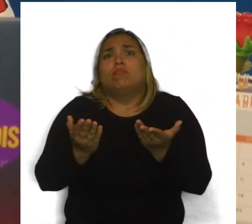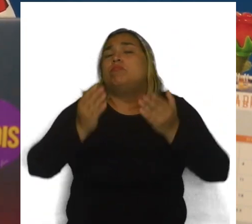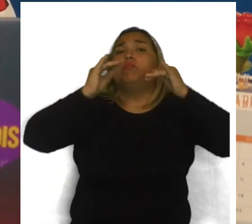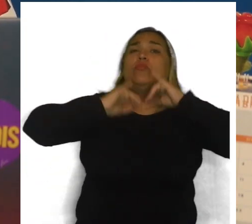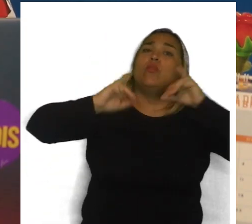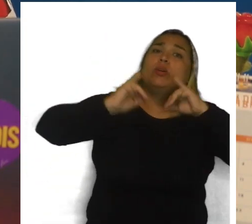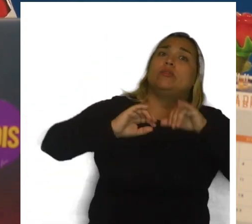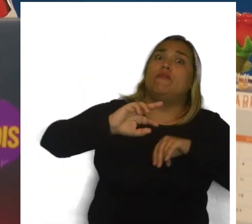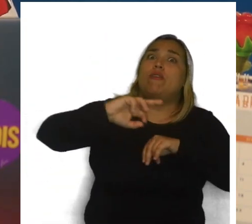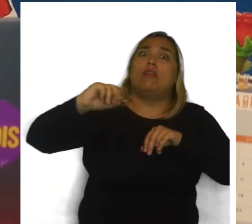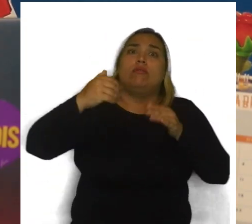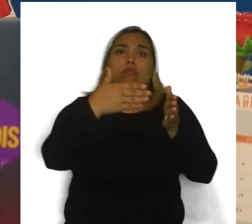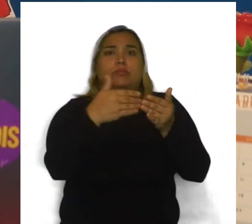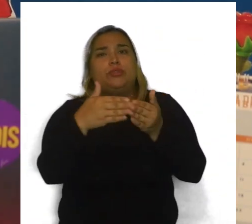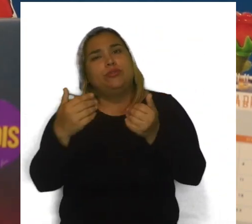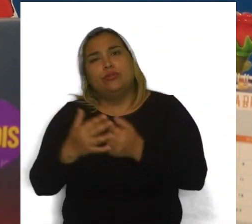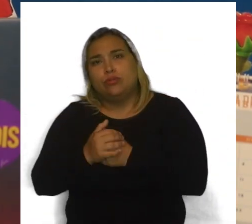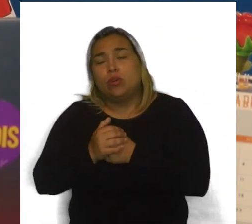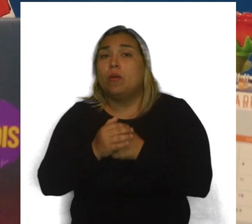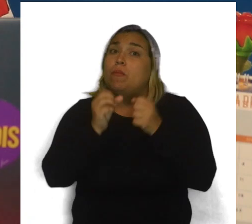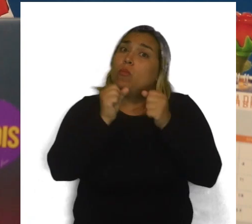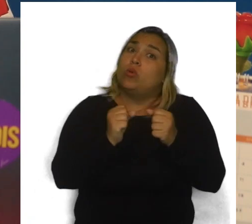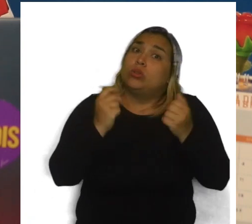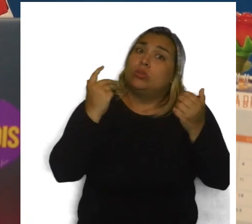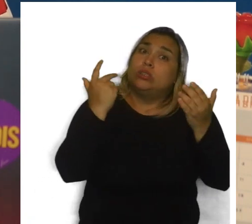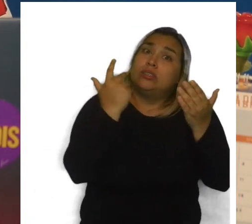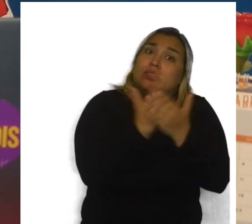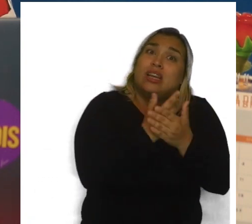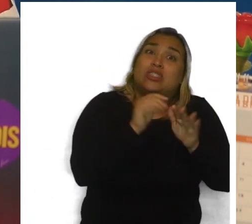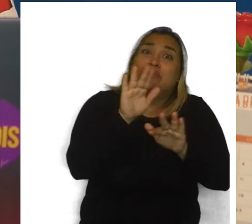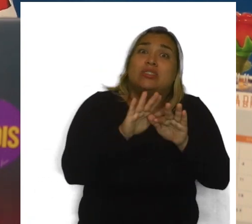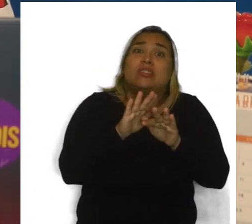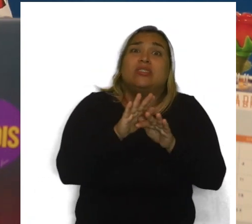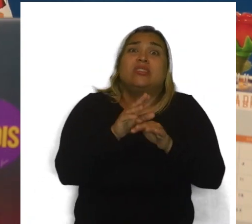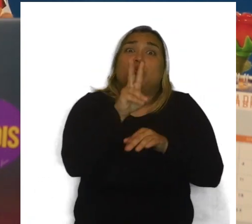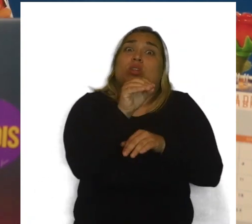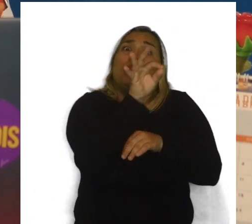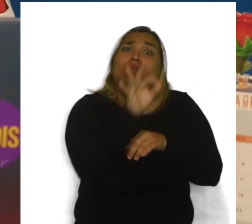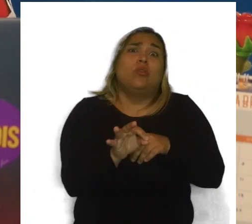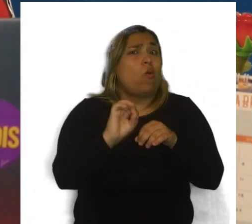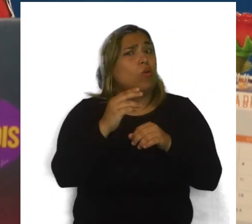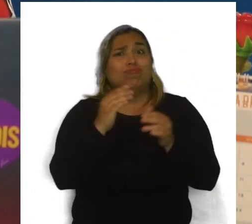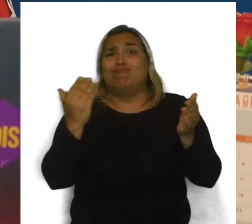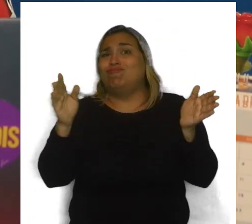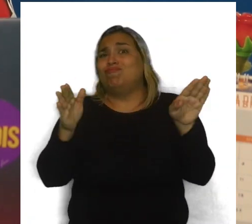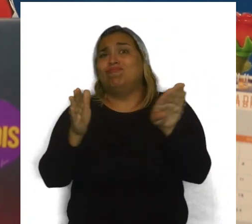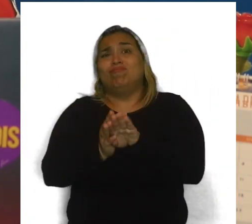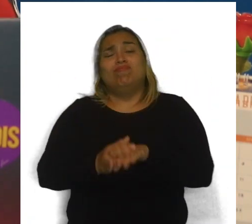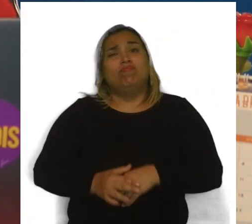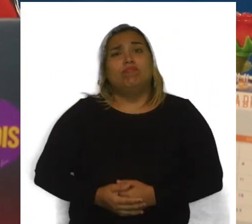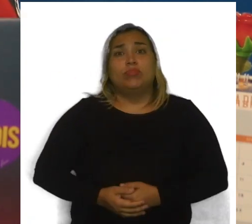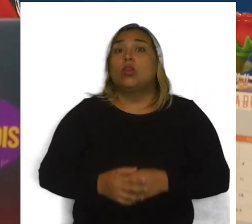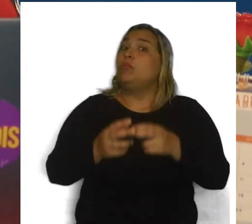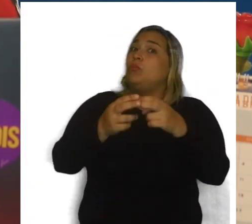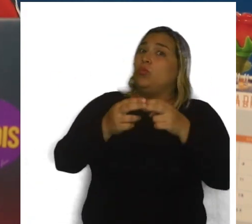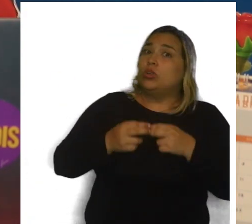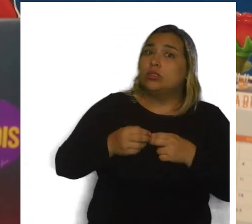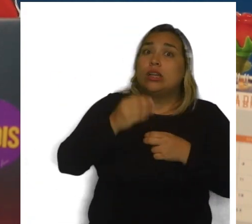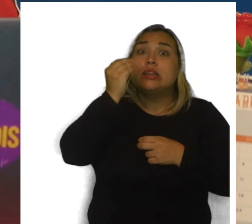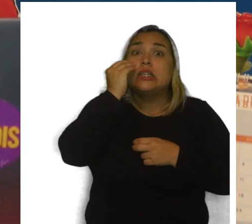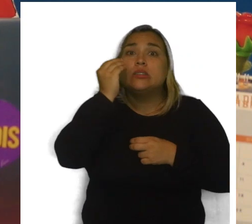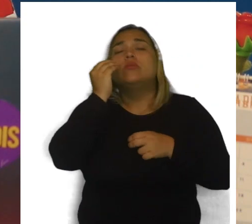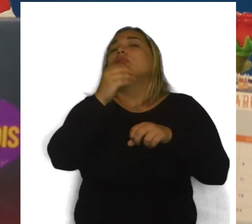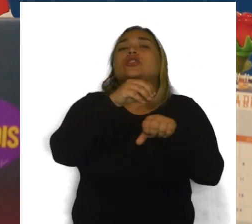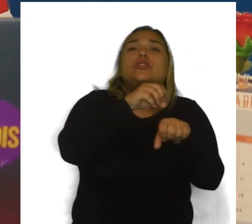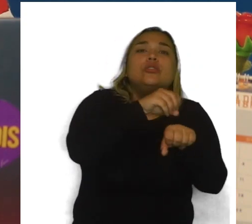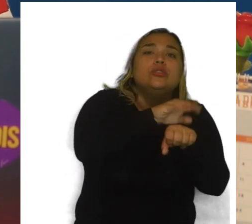informação. Então, pode ser que a resposta chegue pela metade ou nem chegue. Por isso, quero te passar algumas